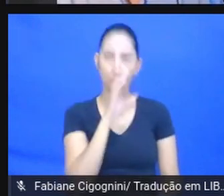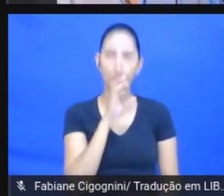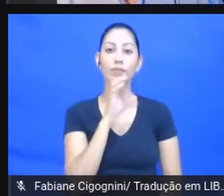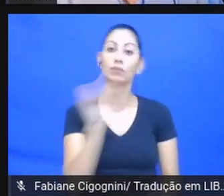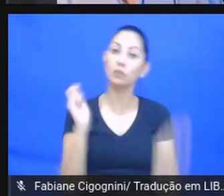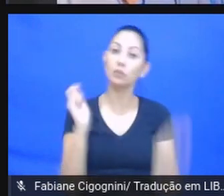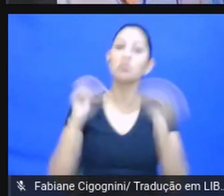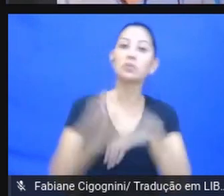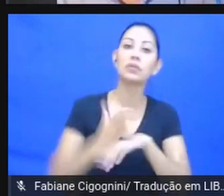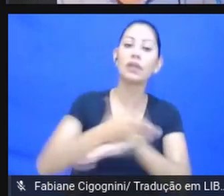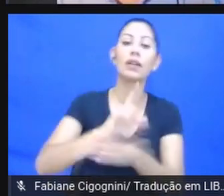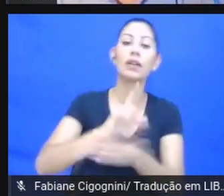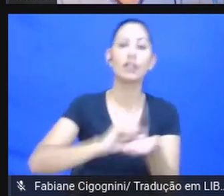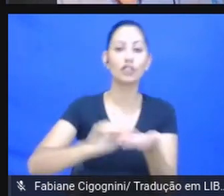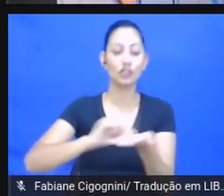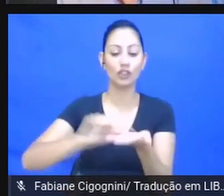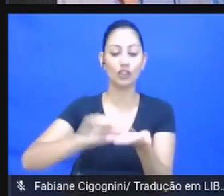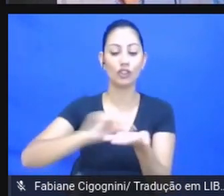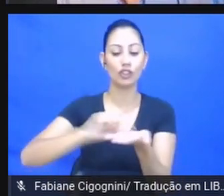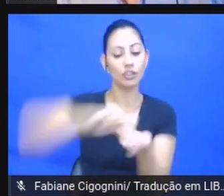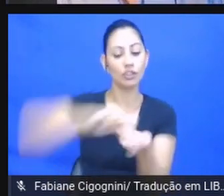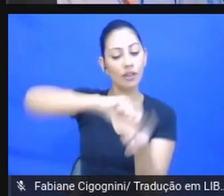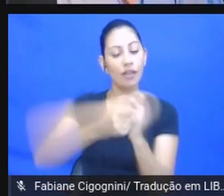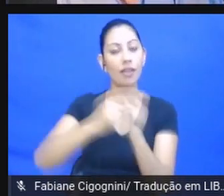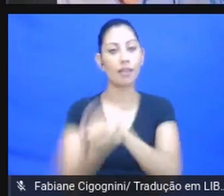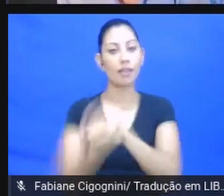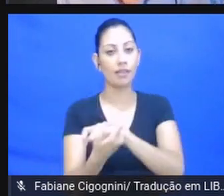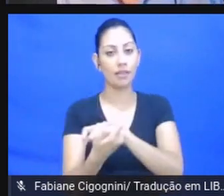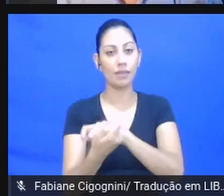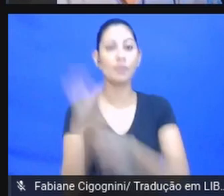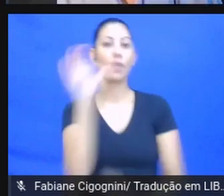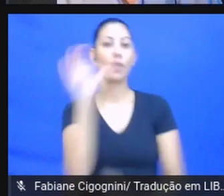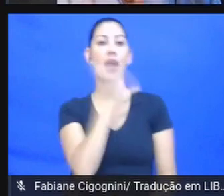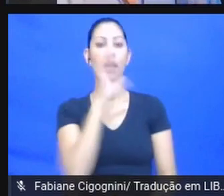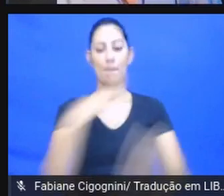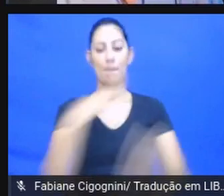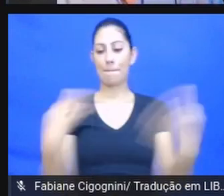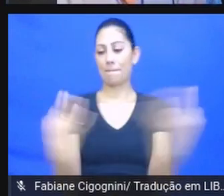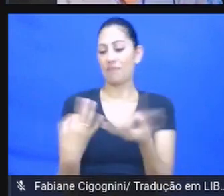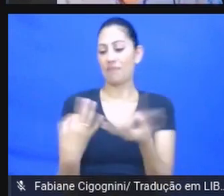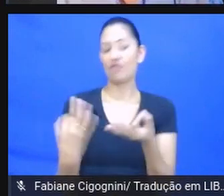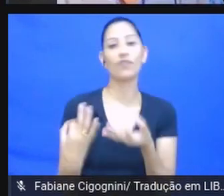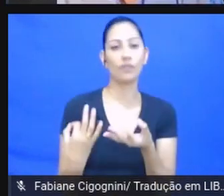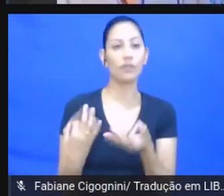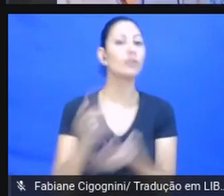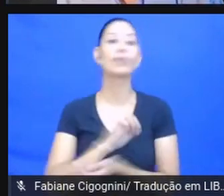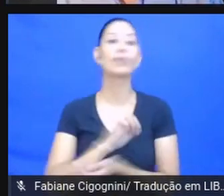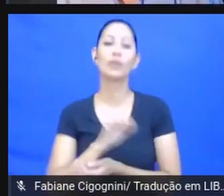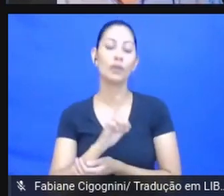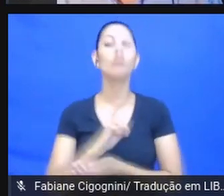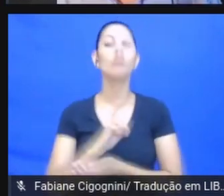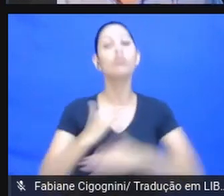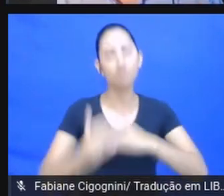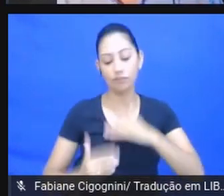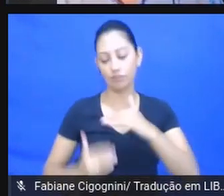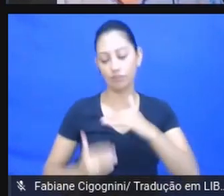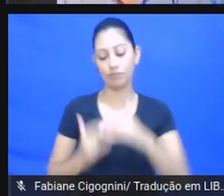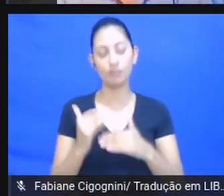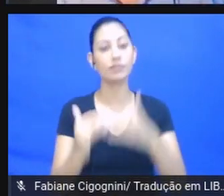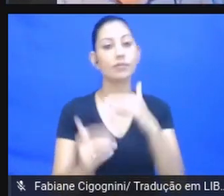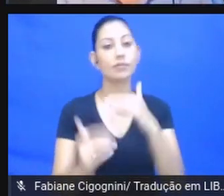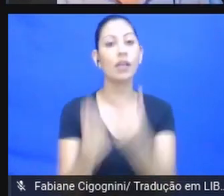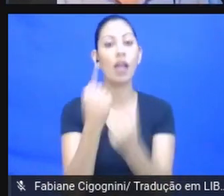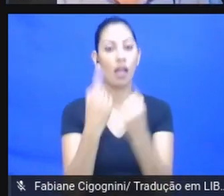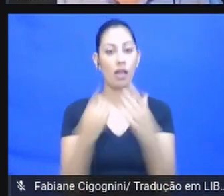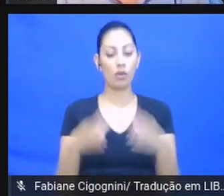digital. Mais rapidamente não significa que estão fazendo tudo perfeito, mas eles prepararam, alguns grupos que eu